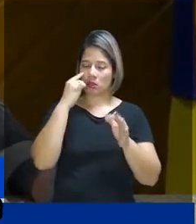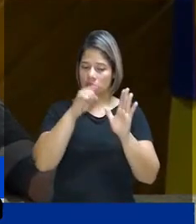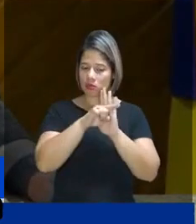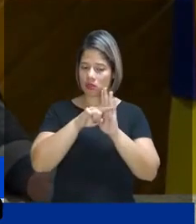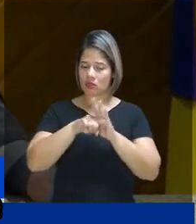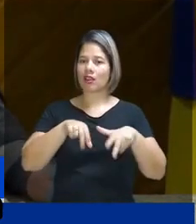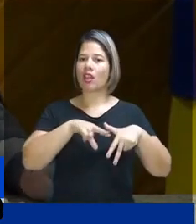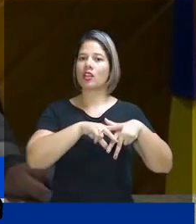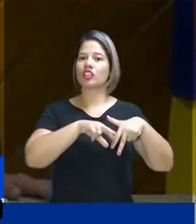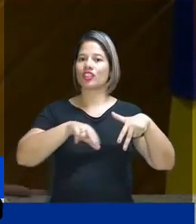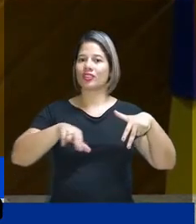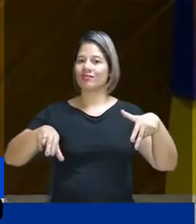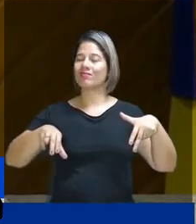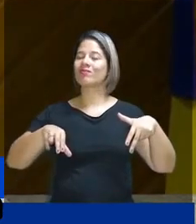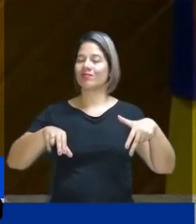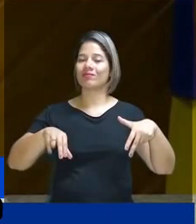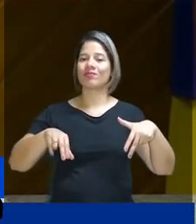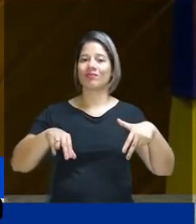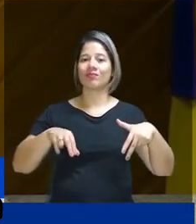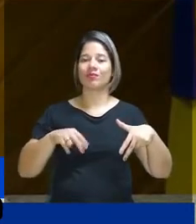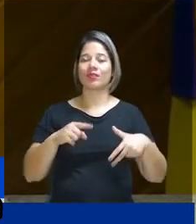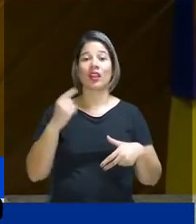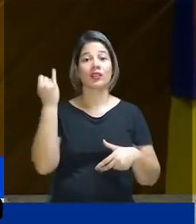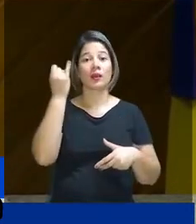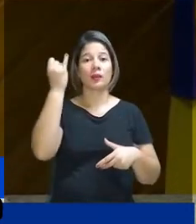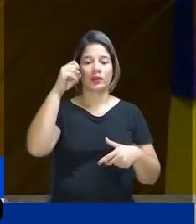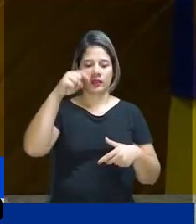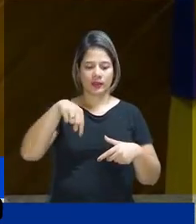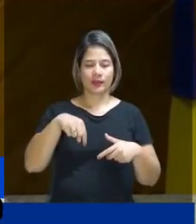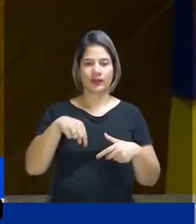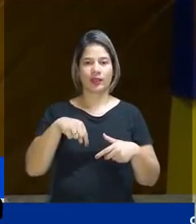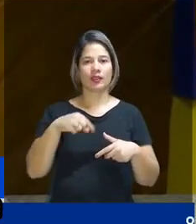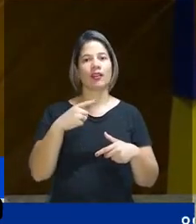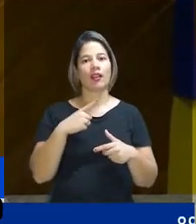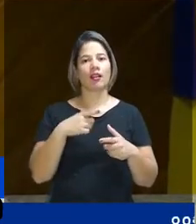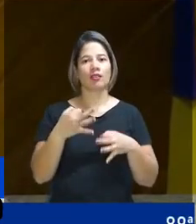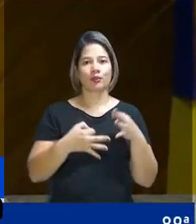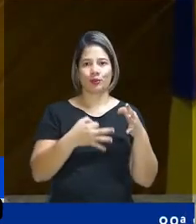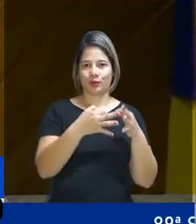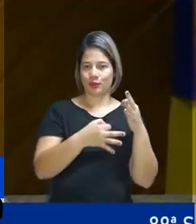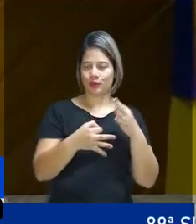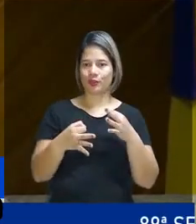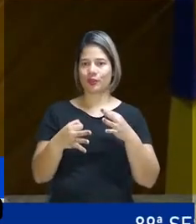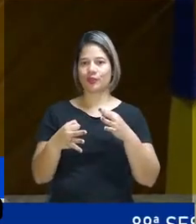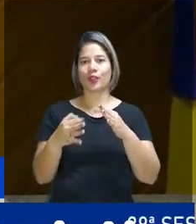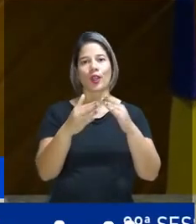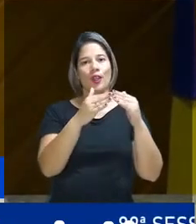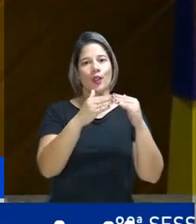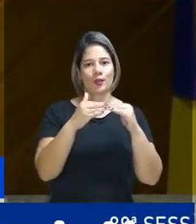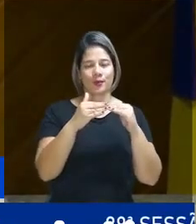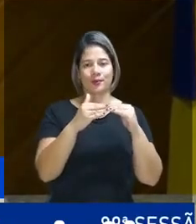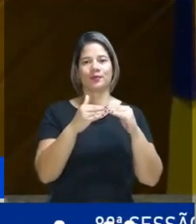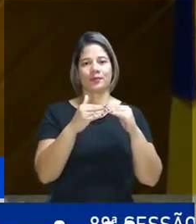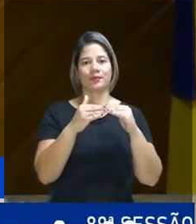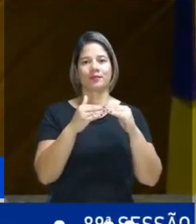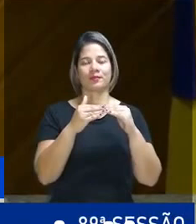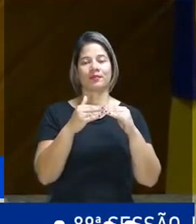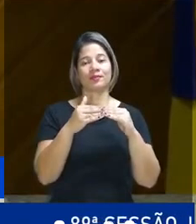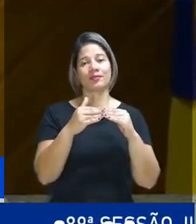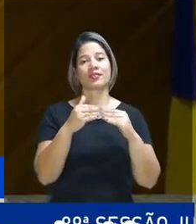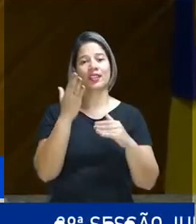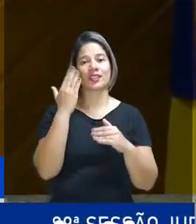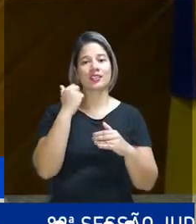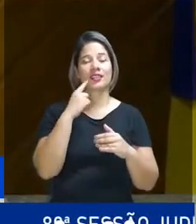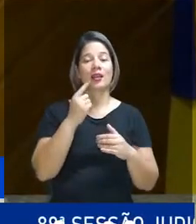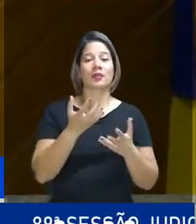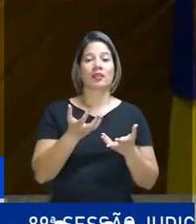gênero. Parabéns, doutor Anselmo, mostra realmente que este tribunal está em vanguarda e antenado, digamos assim, com